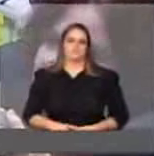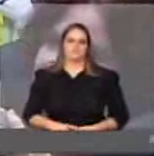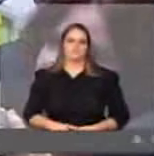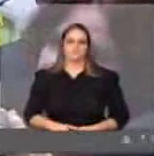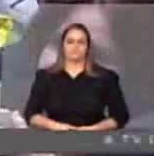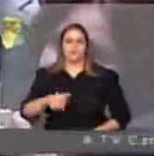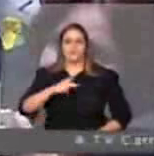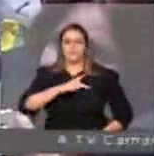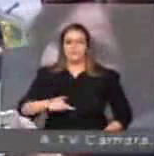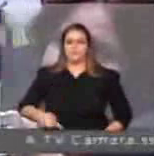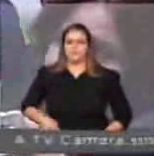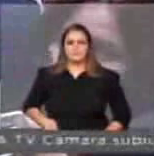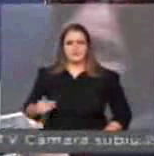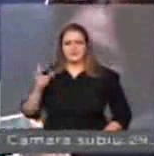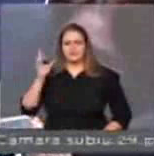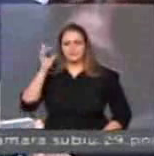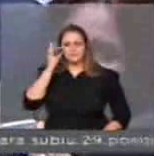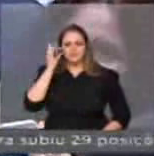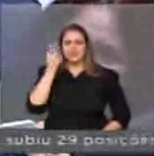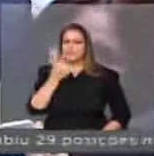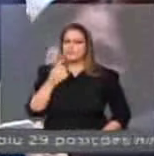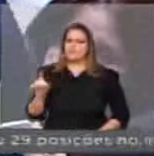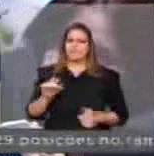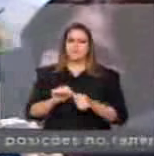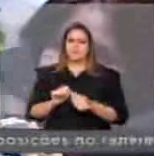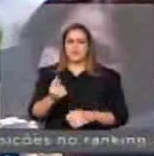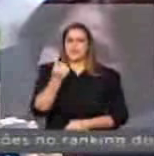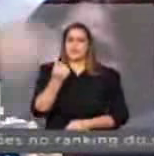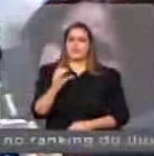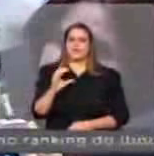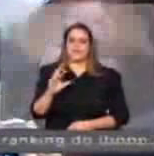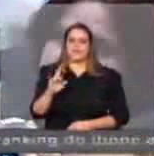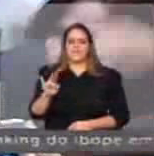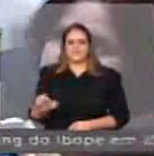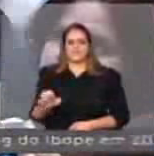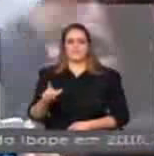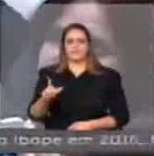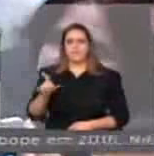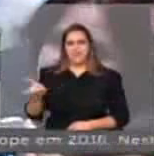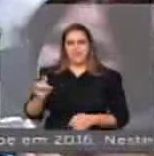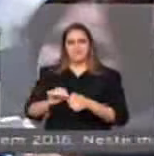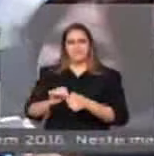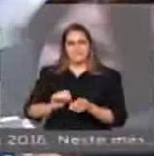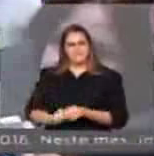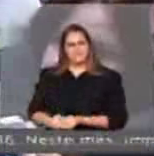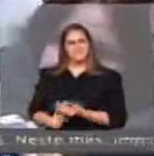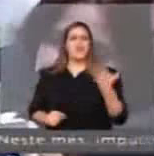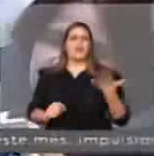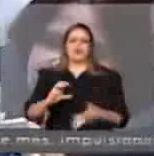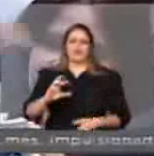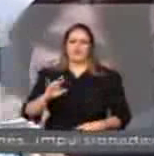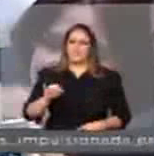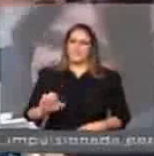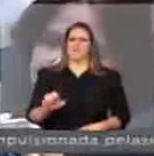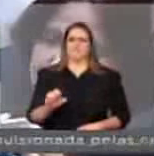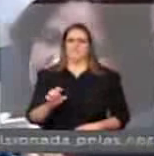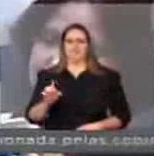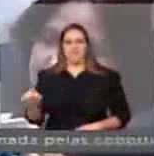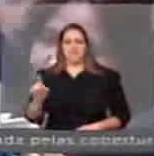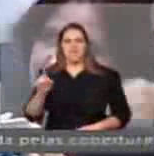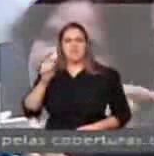República não cometeu um crime de responsabilidade. Ela cometeu um rol de crimes de responsabilidade. Ela